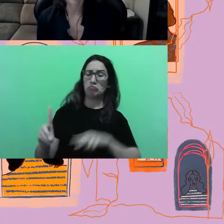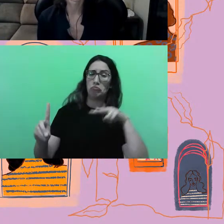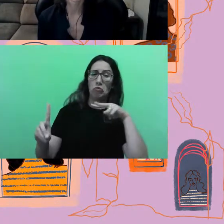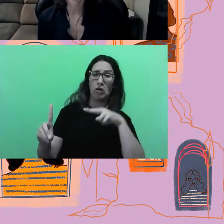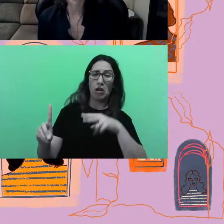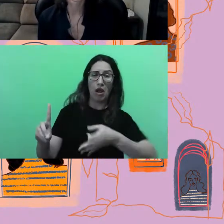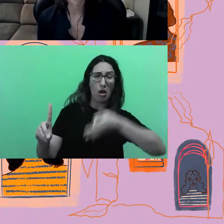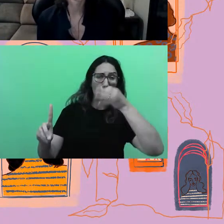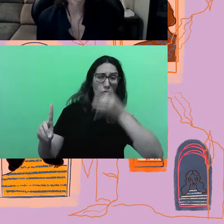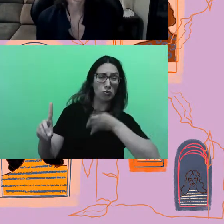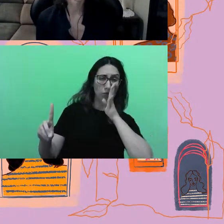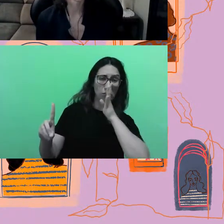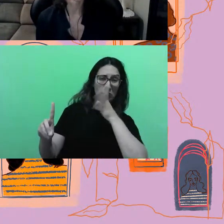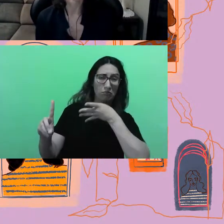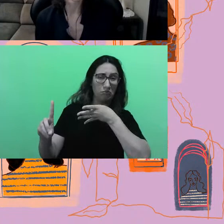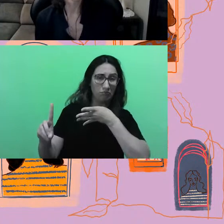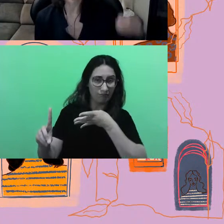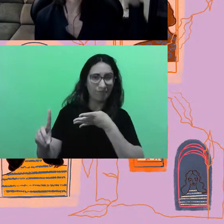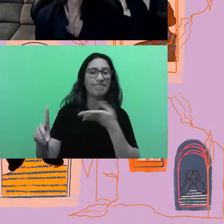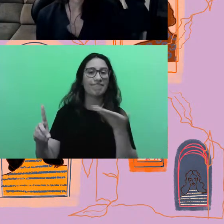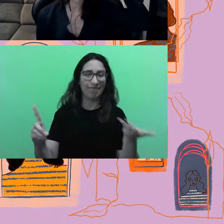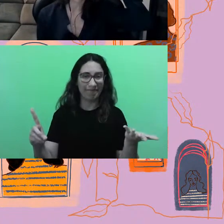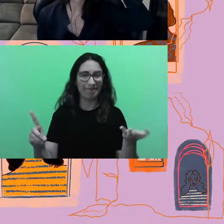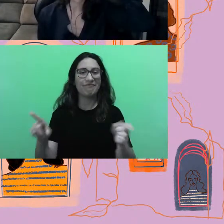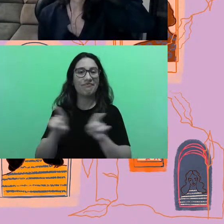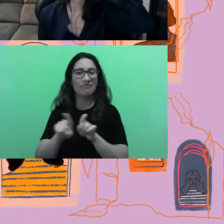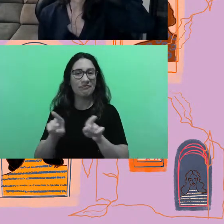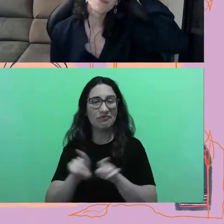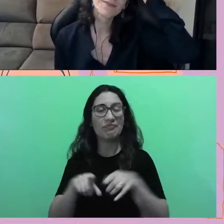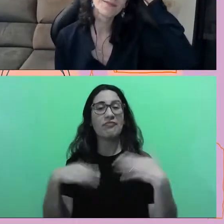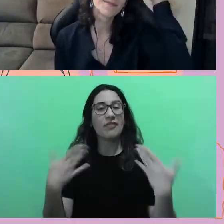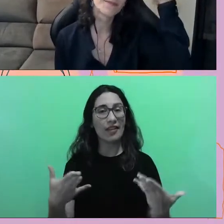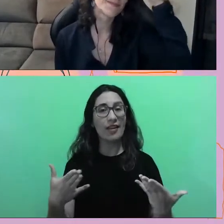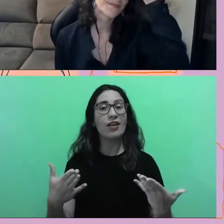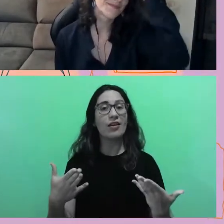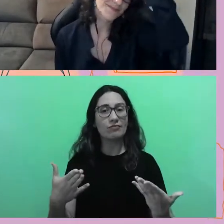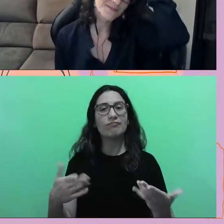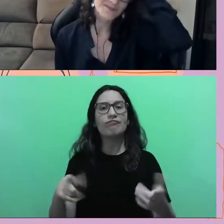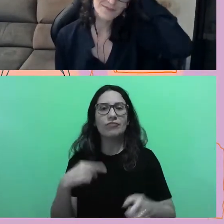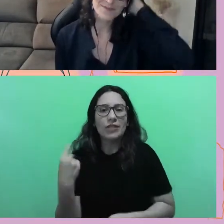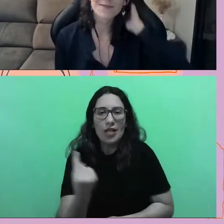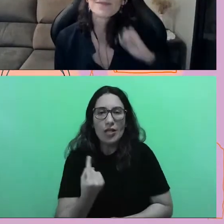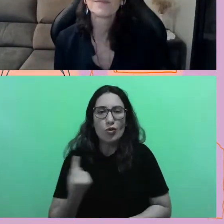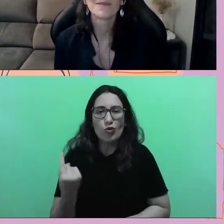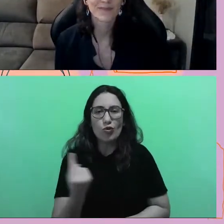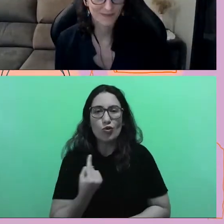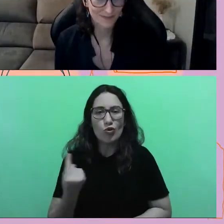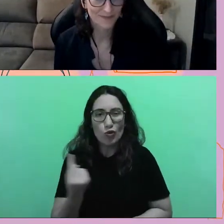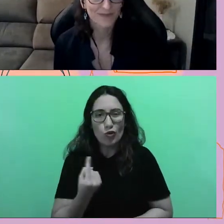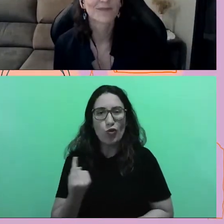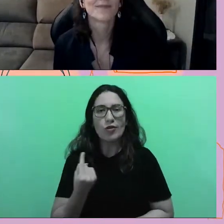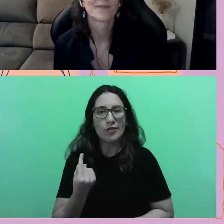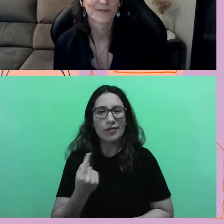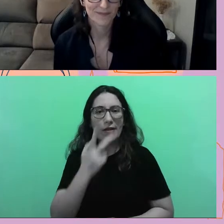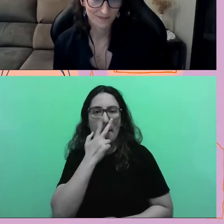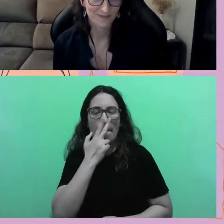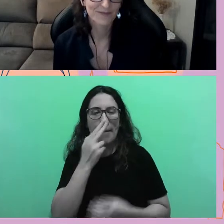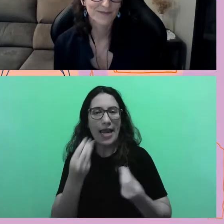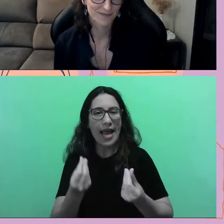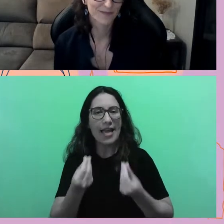Ou então, e aí essa é a parte que me irrita, você estar sozinha é um grande convite